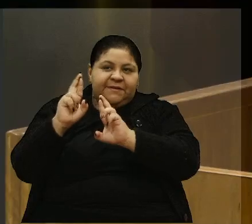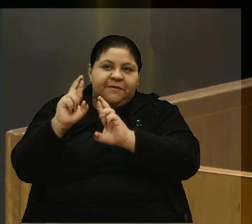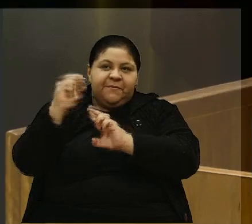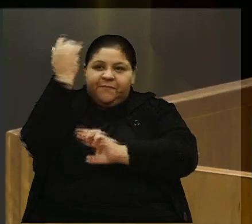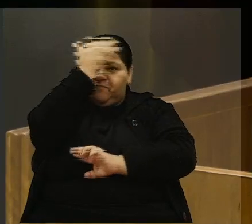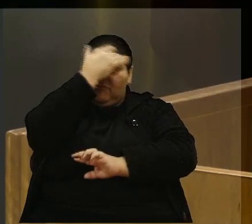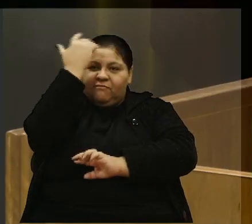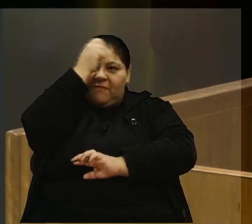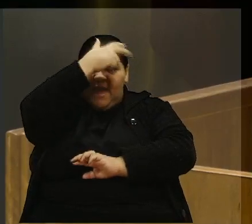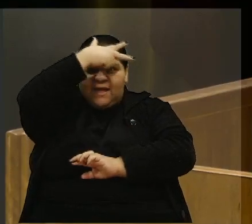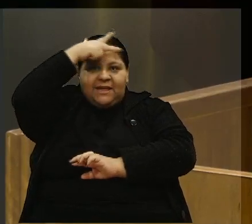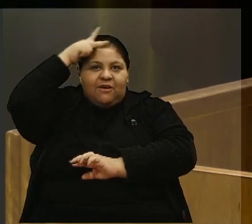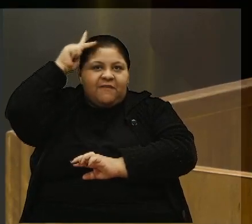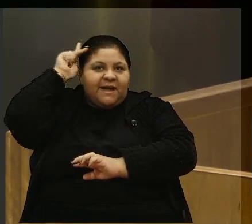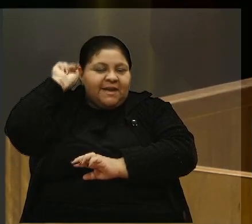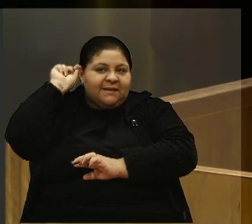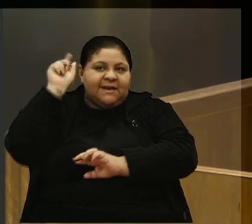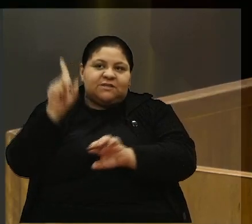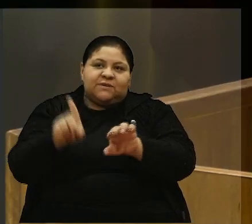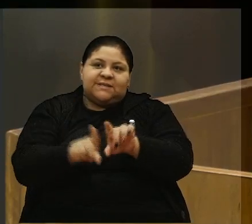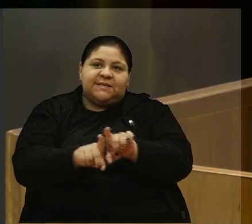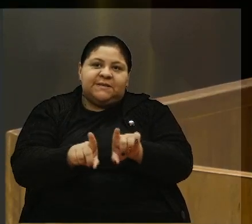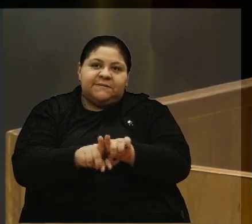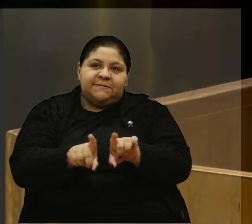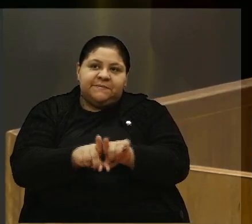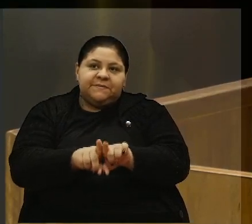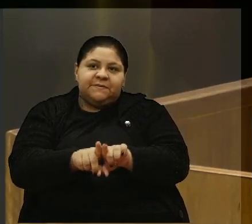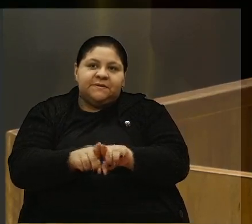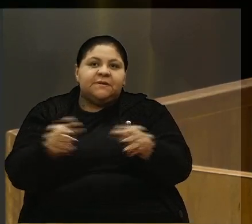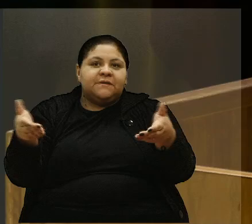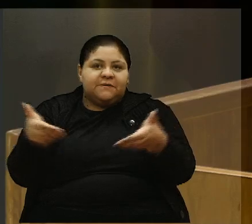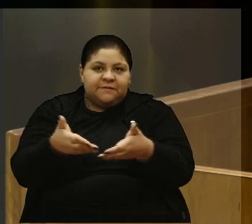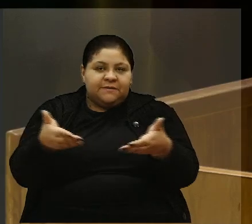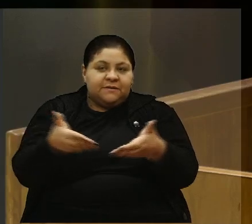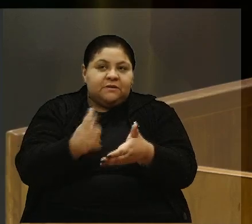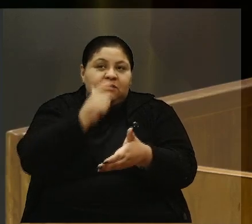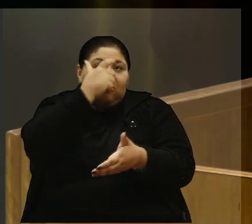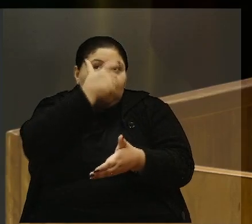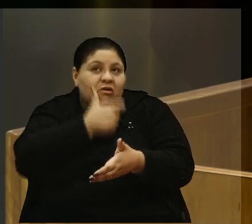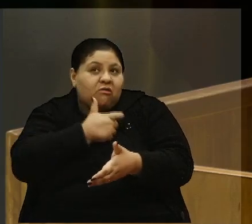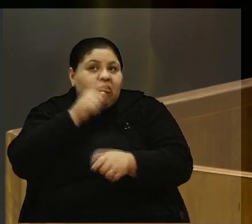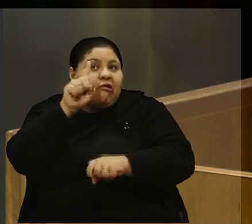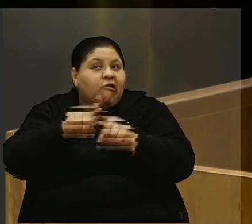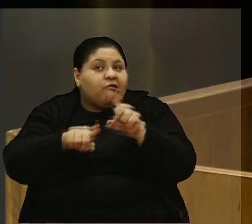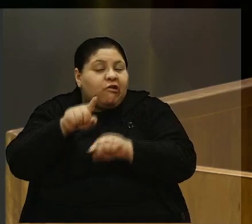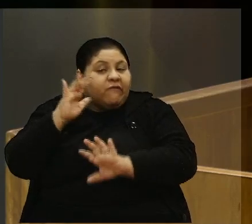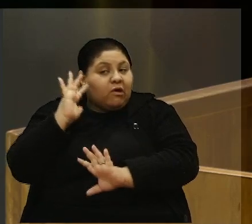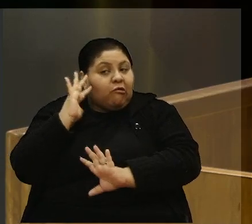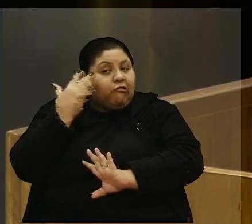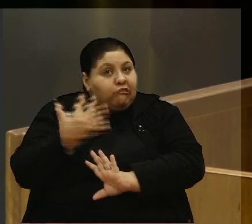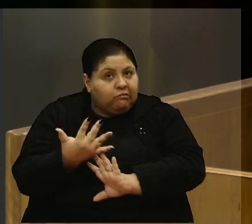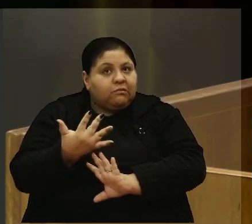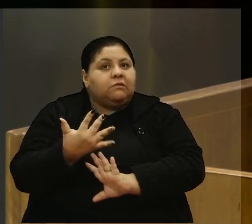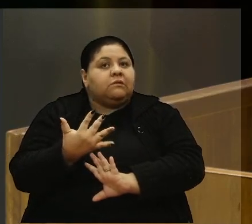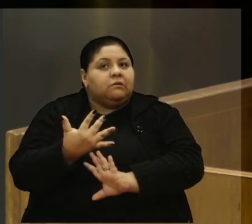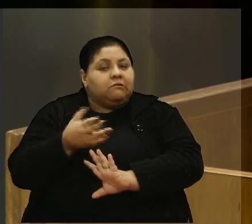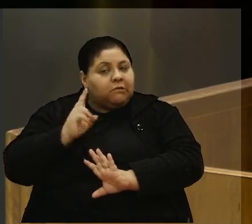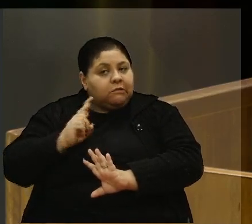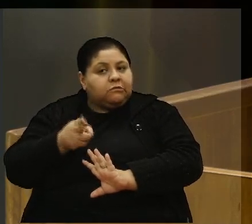embora muito discurso, mas na prática pouco fez. Agora, me parece que a coisa vai andar e ela é